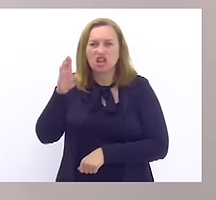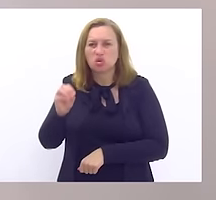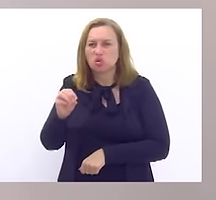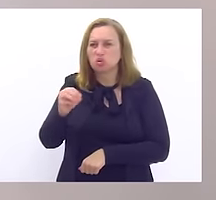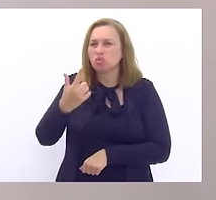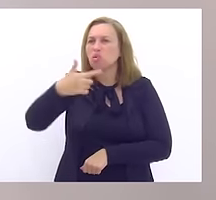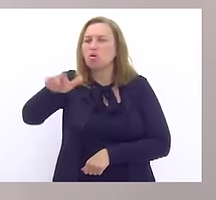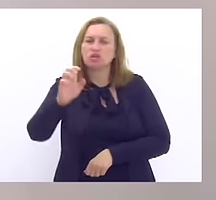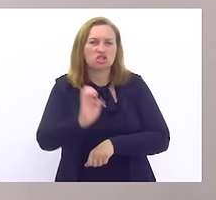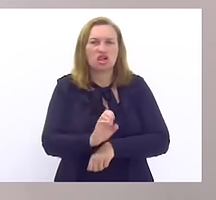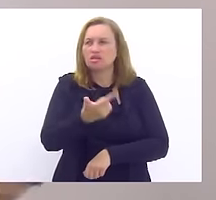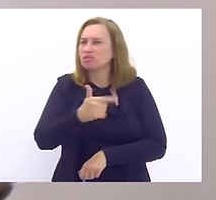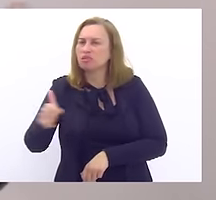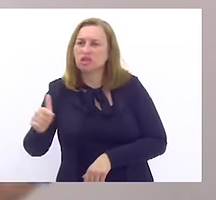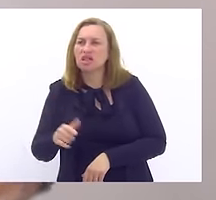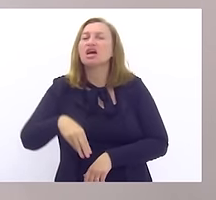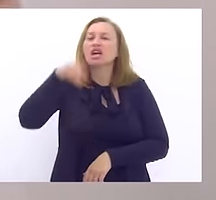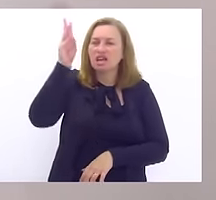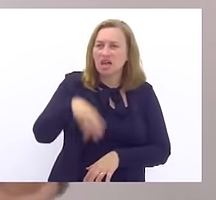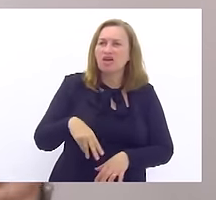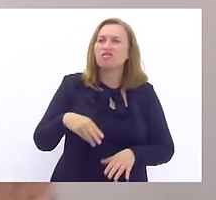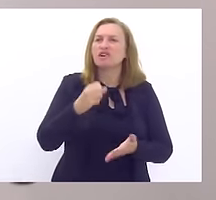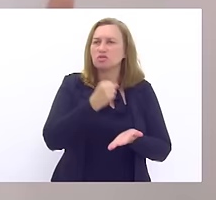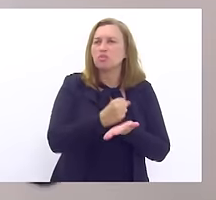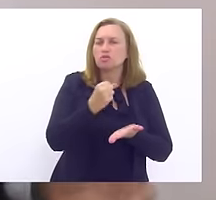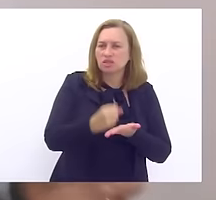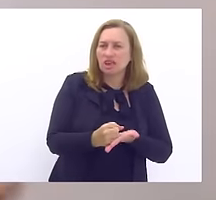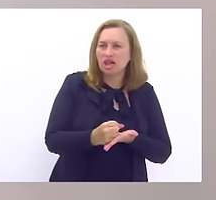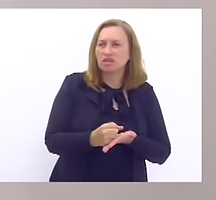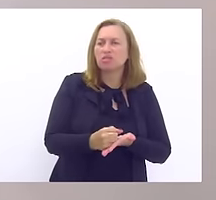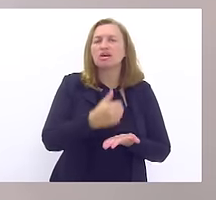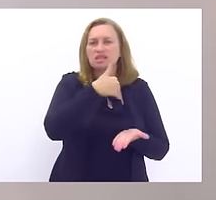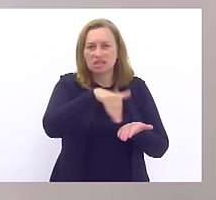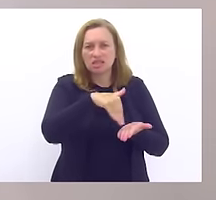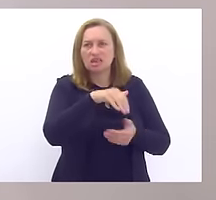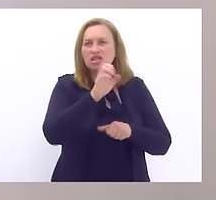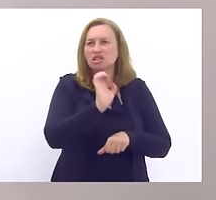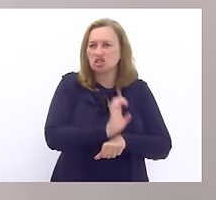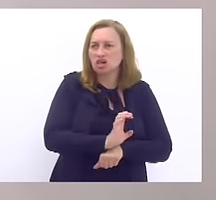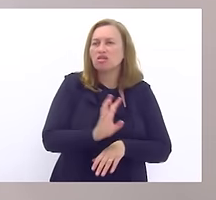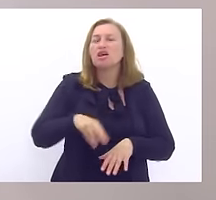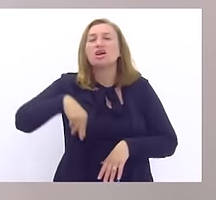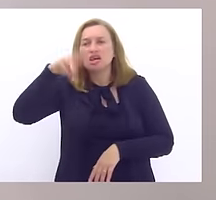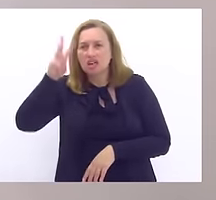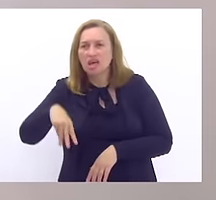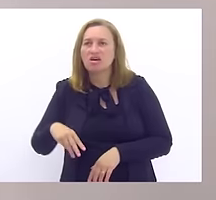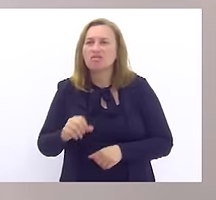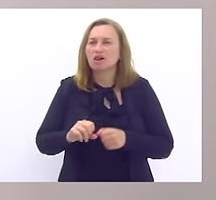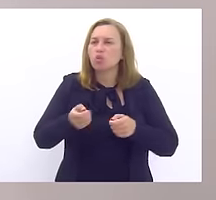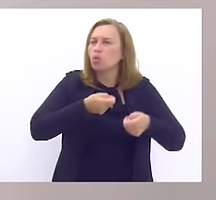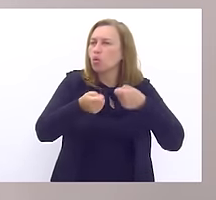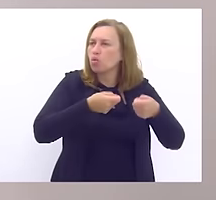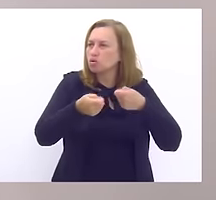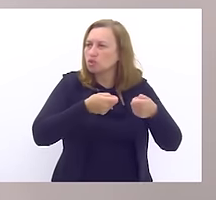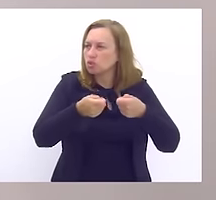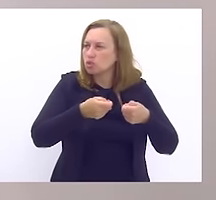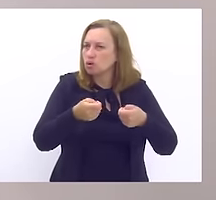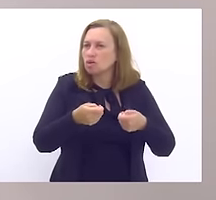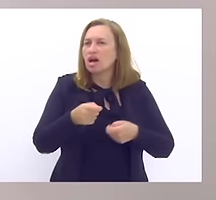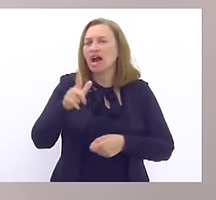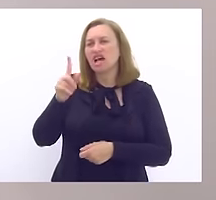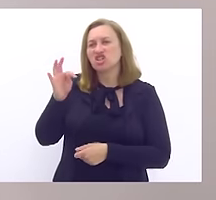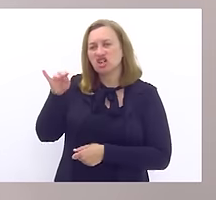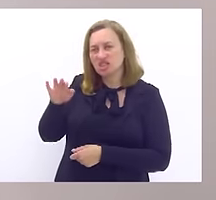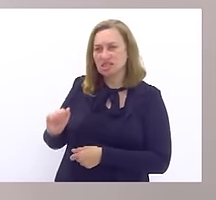fora não quem faz a concessão das linhas dos serviços é uma Secretaria de Estado e quem faz o controle é fiscalização são as